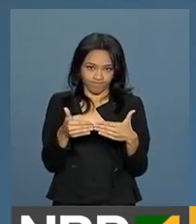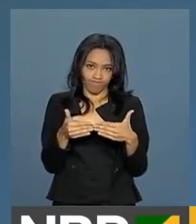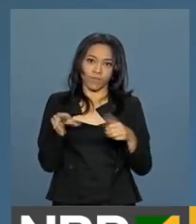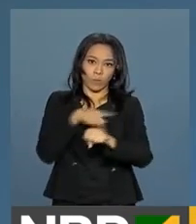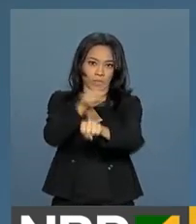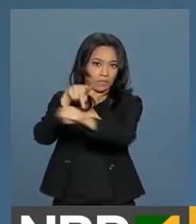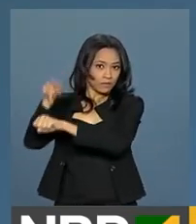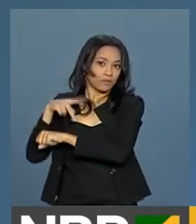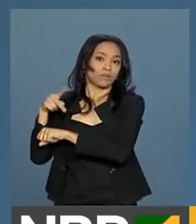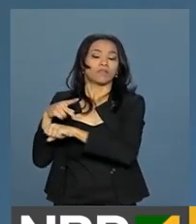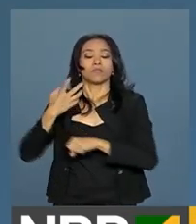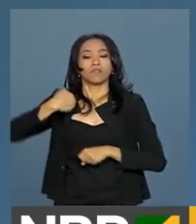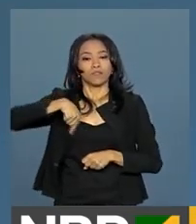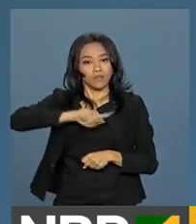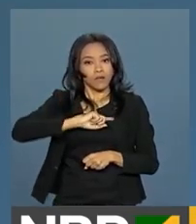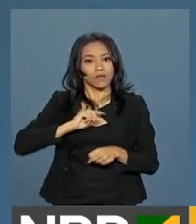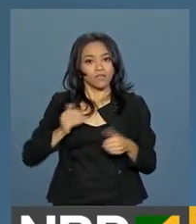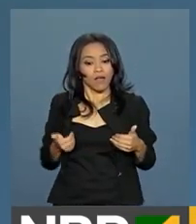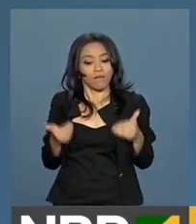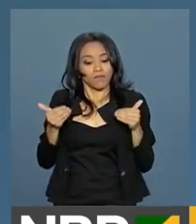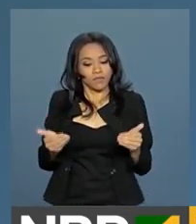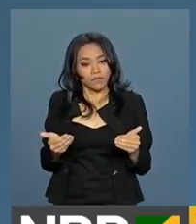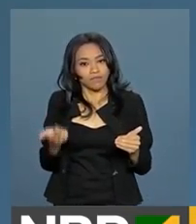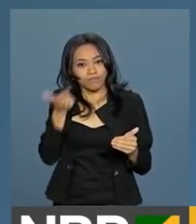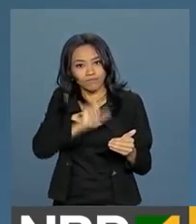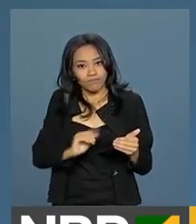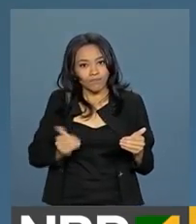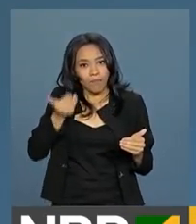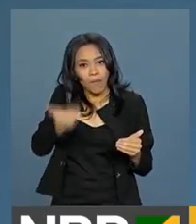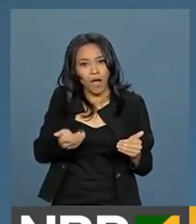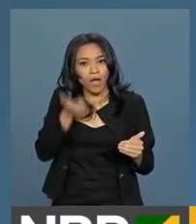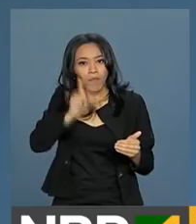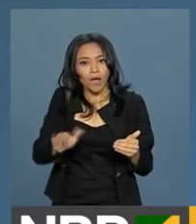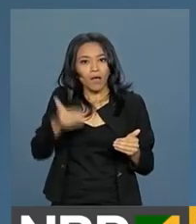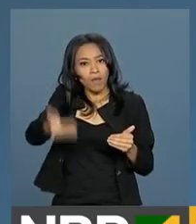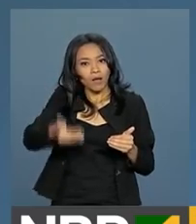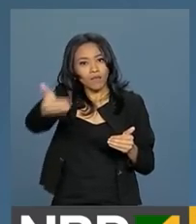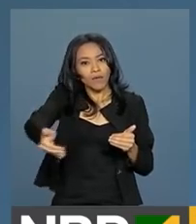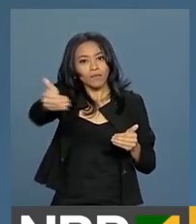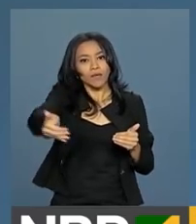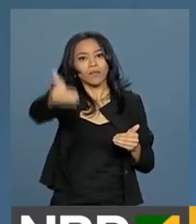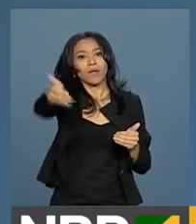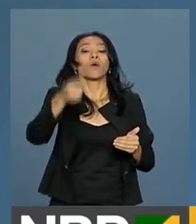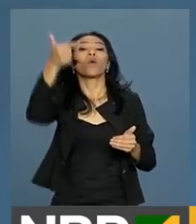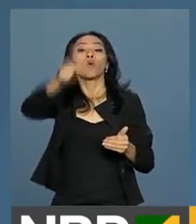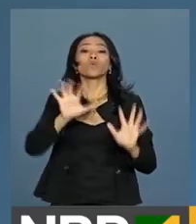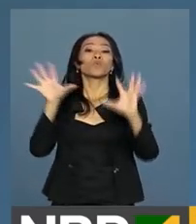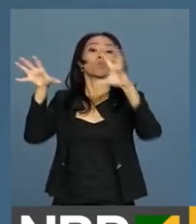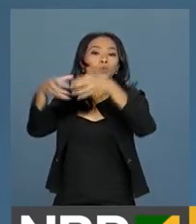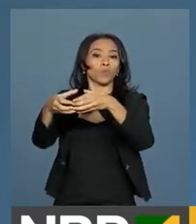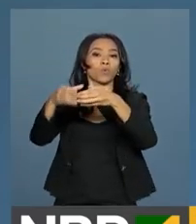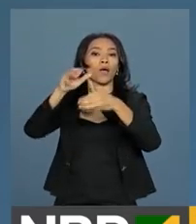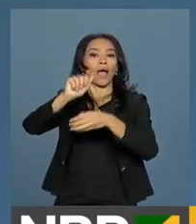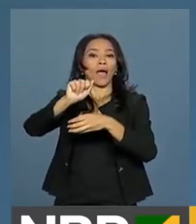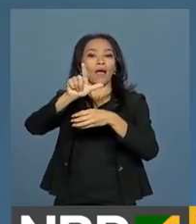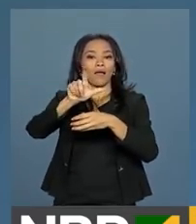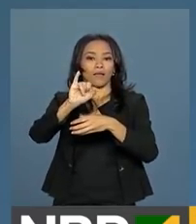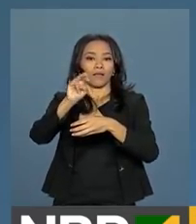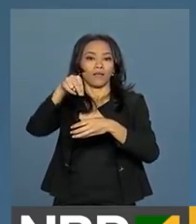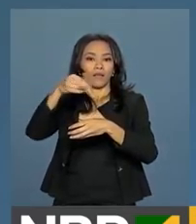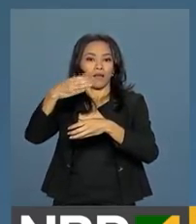avançando em processo de convergência é pesado moreno com a aliança do pacífico retomamos as